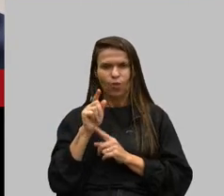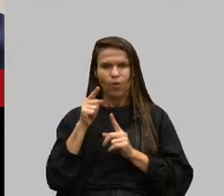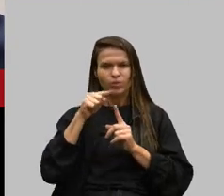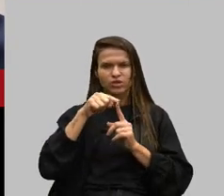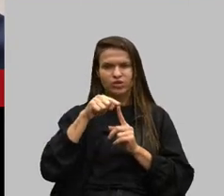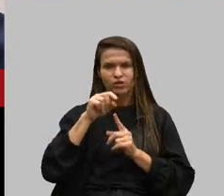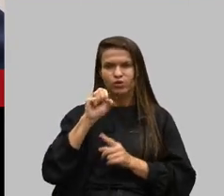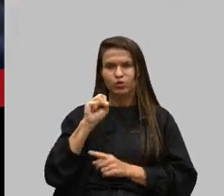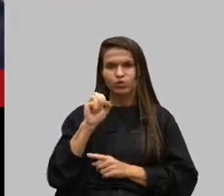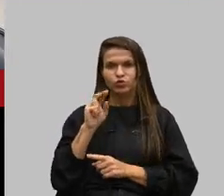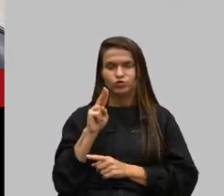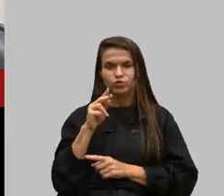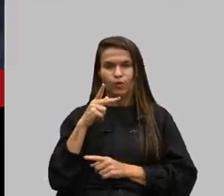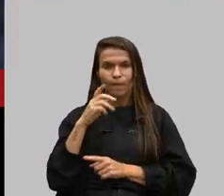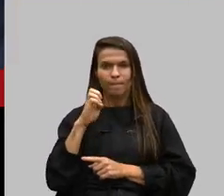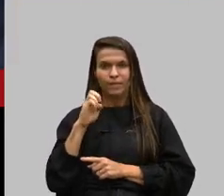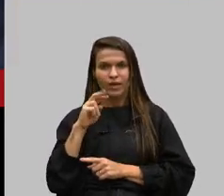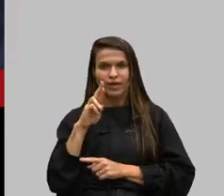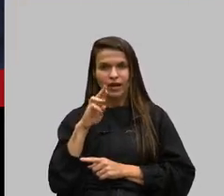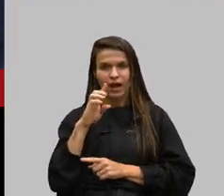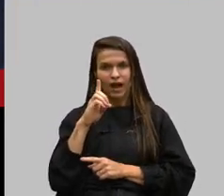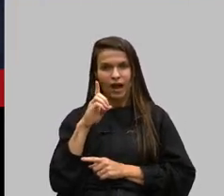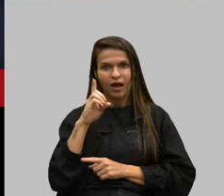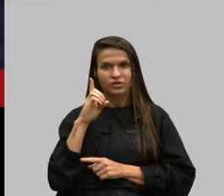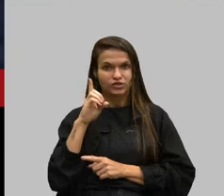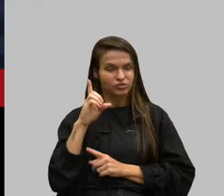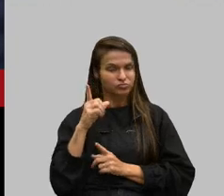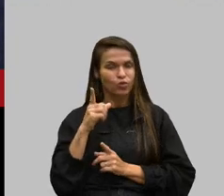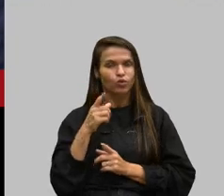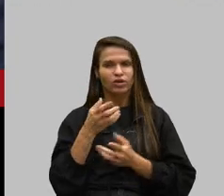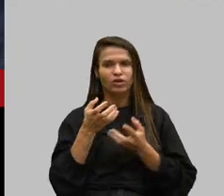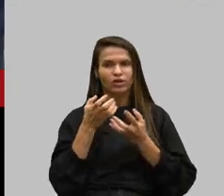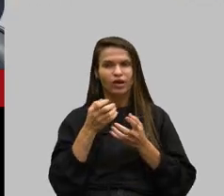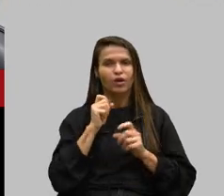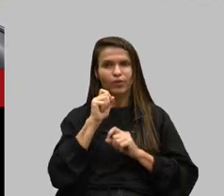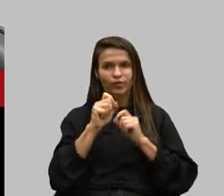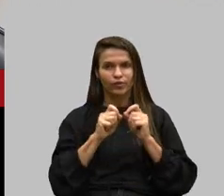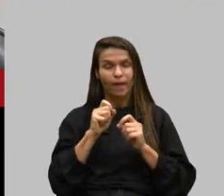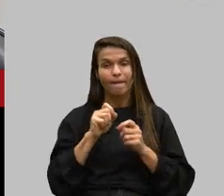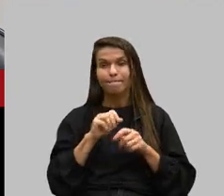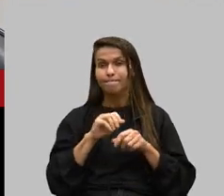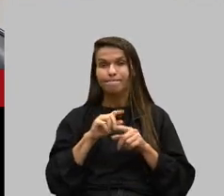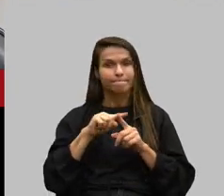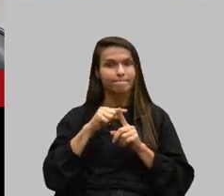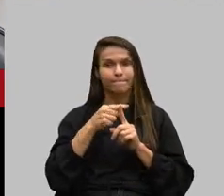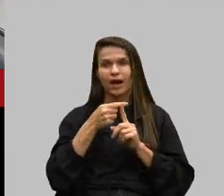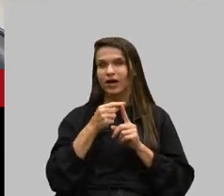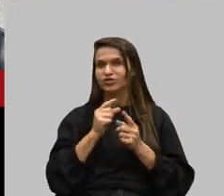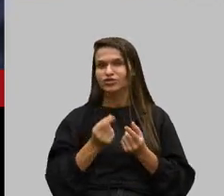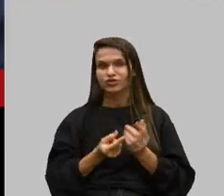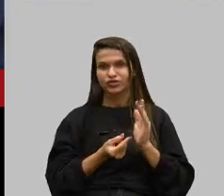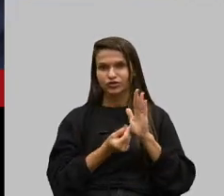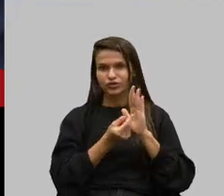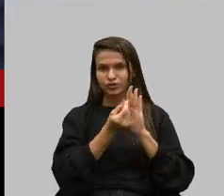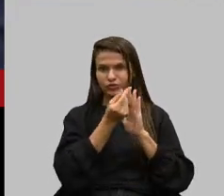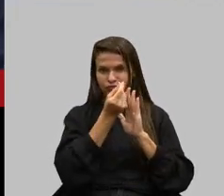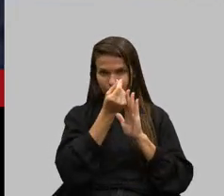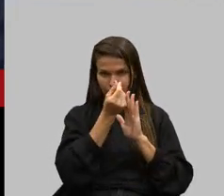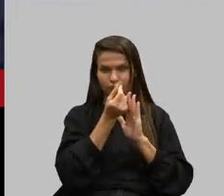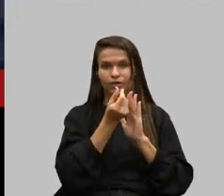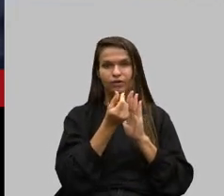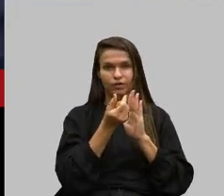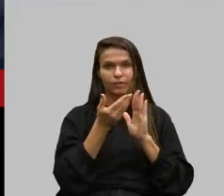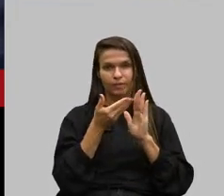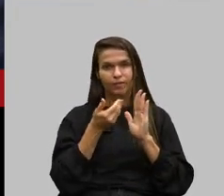nosso objetivo ali o que a gente quer Deputado Arlen é mais dinheiro é é melhorar mais dinheiro mais